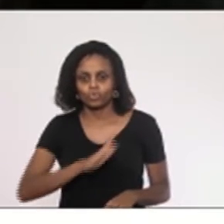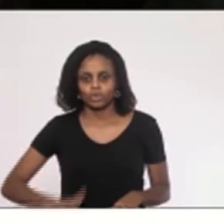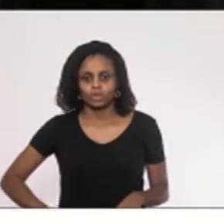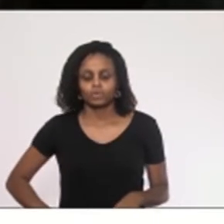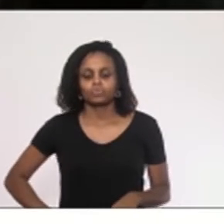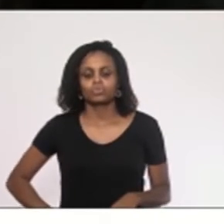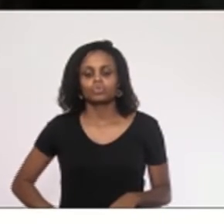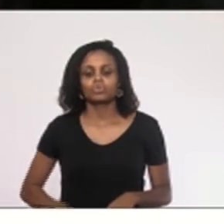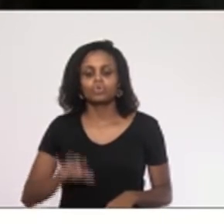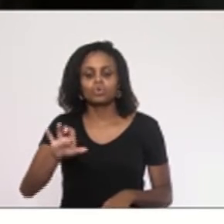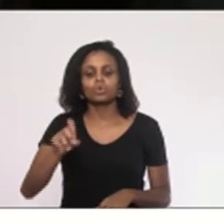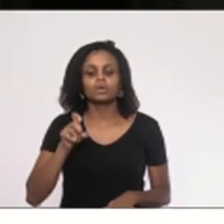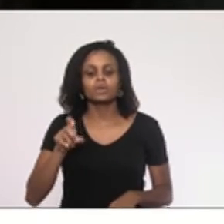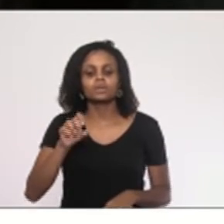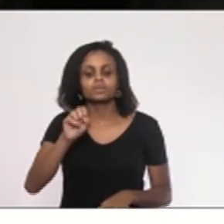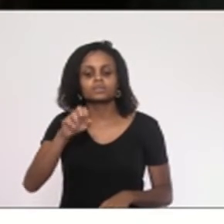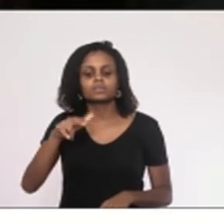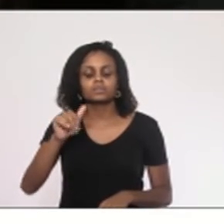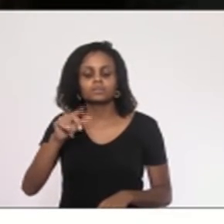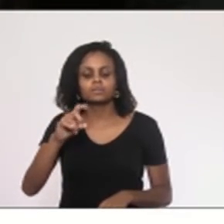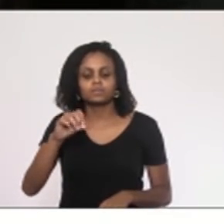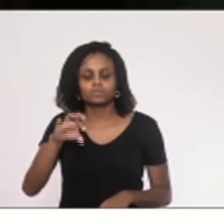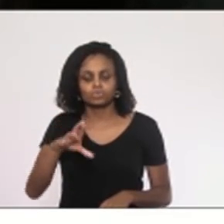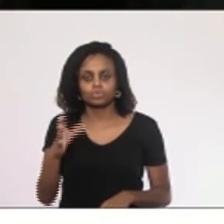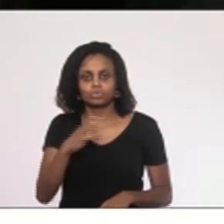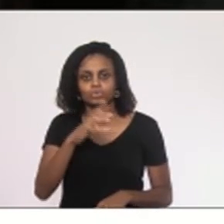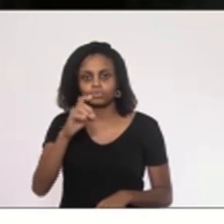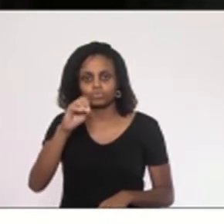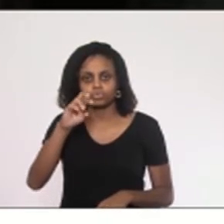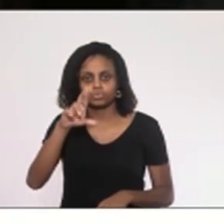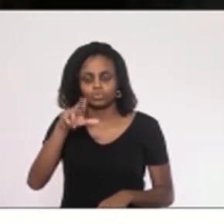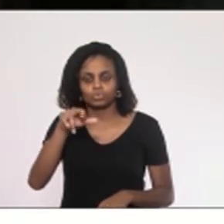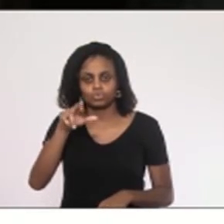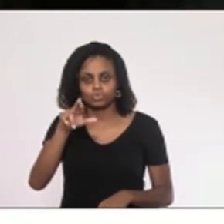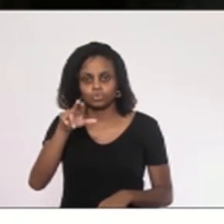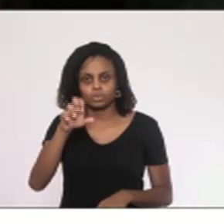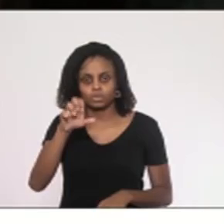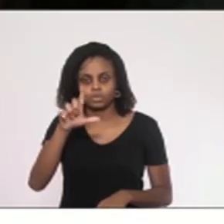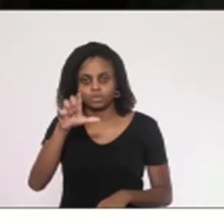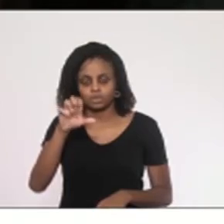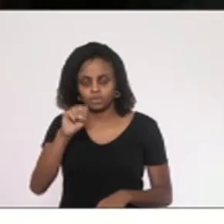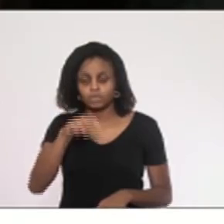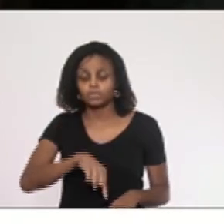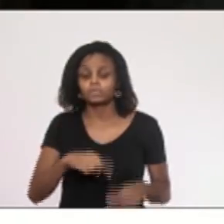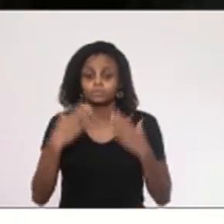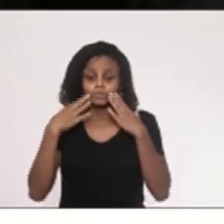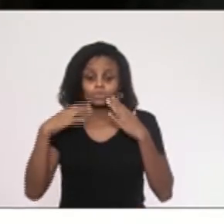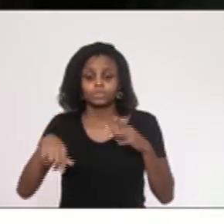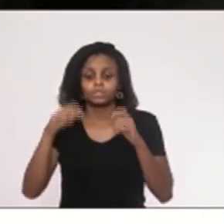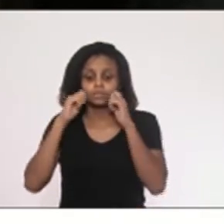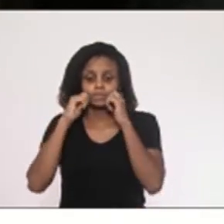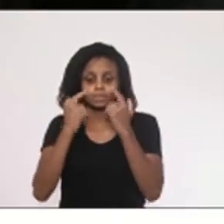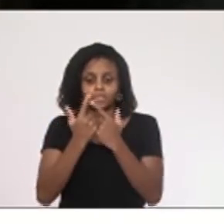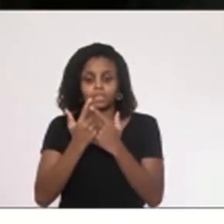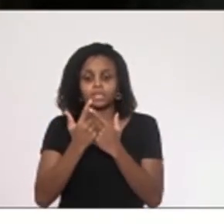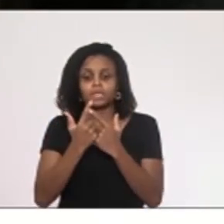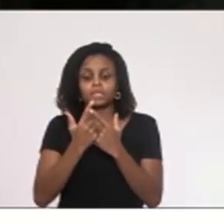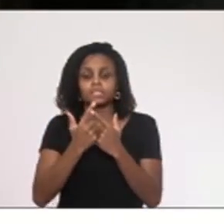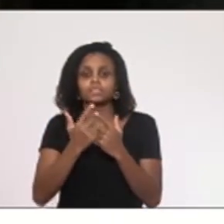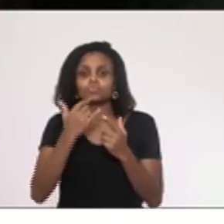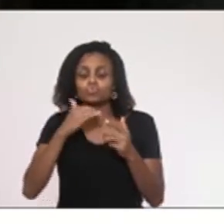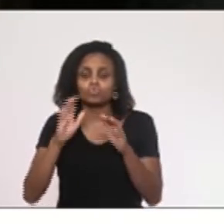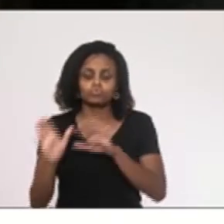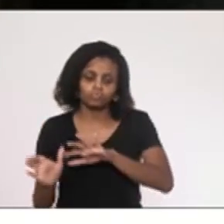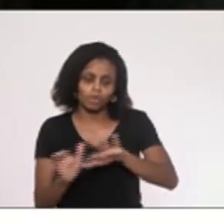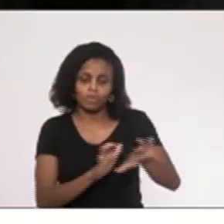exercício, o ex-senador Dornelles, que, quando se apresentou a essa casa, em razão da licença médica do